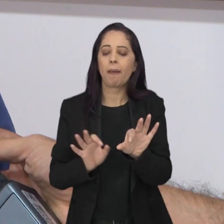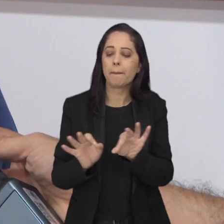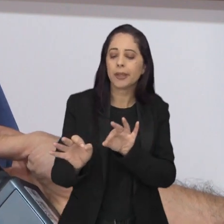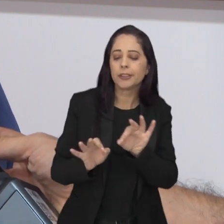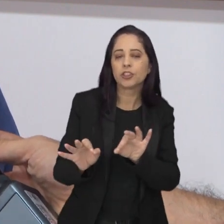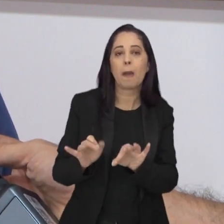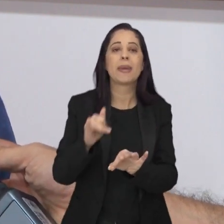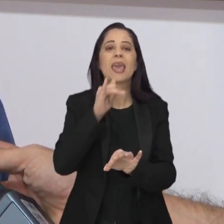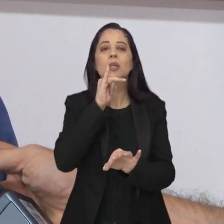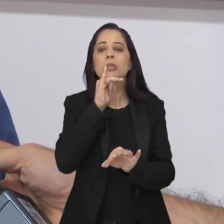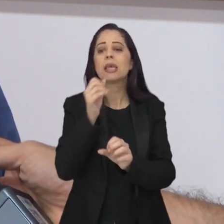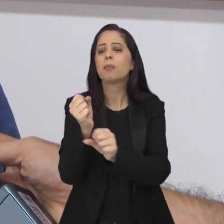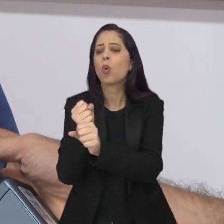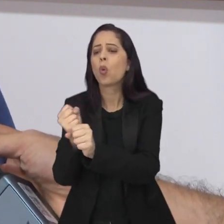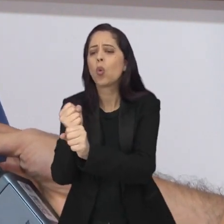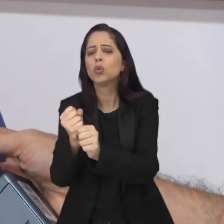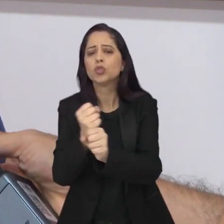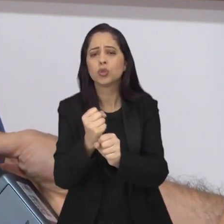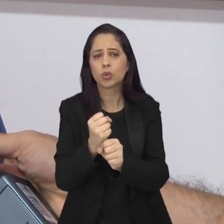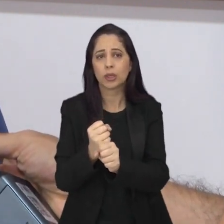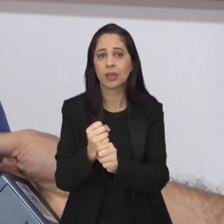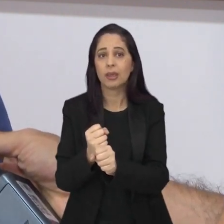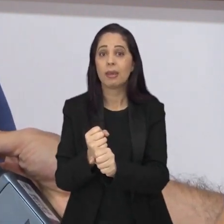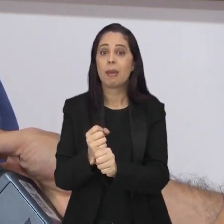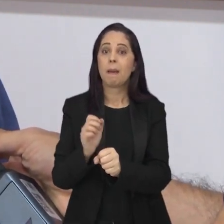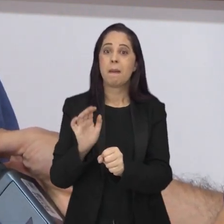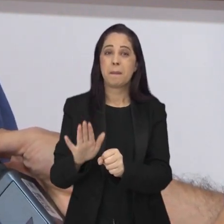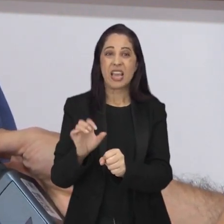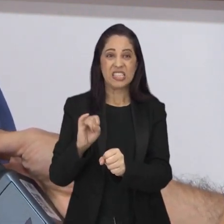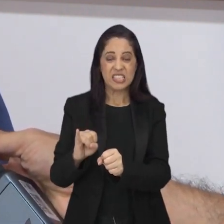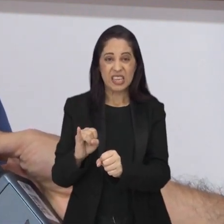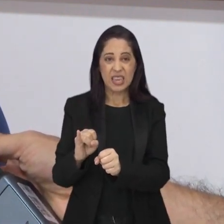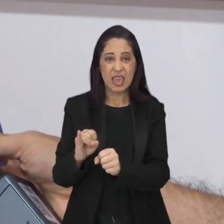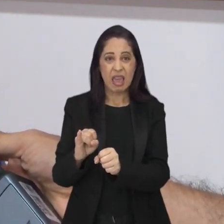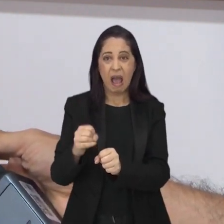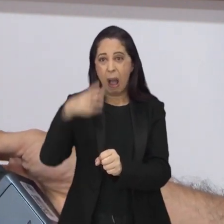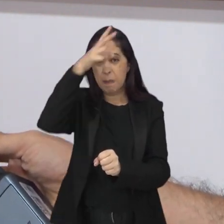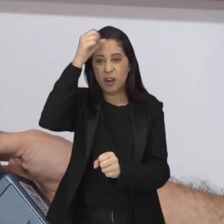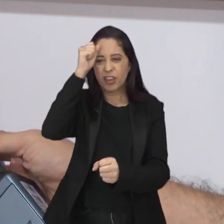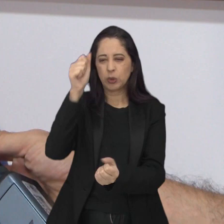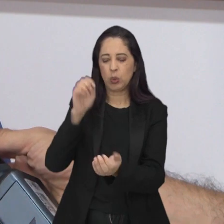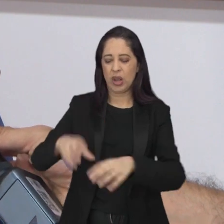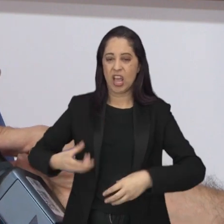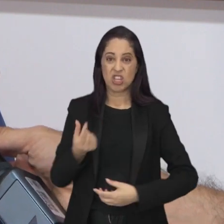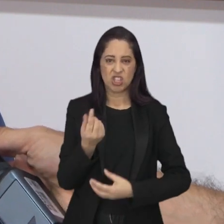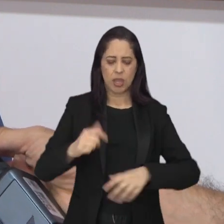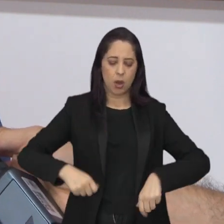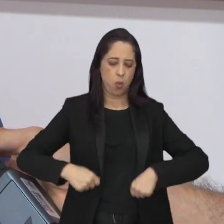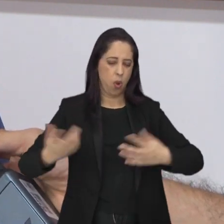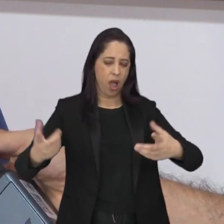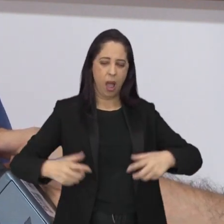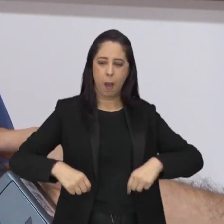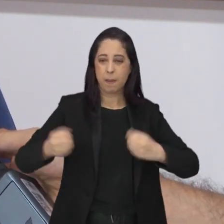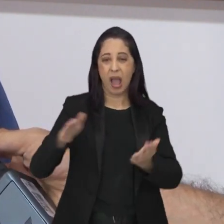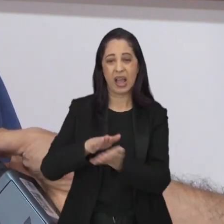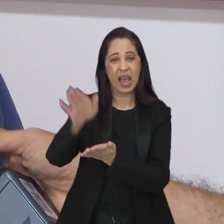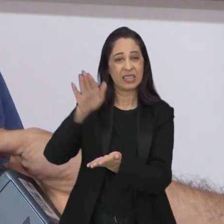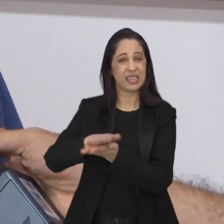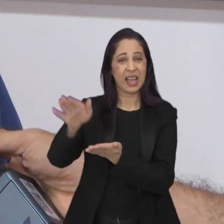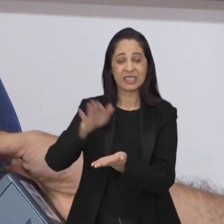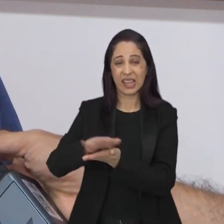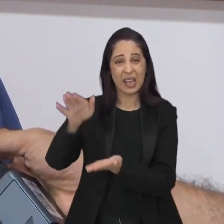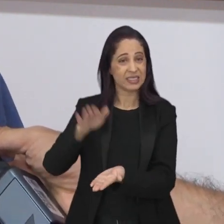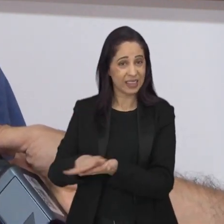inaugural, uma nova obra, só que assim, ela tem os seus gastos fixos, então se ela se perder, né? Se ela se perder, é o que você falou, acontece